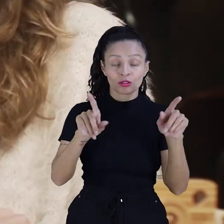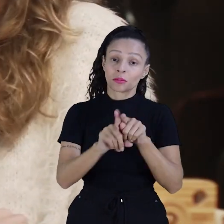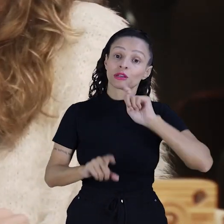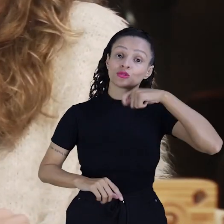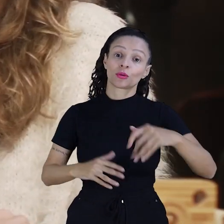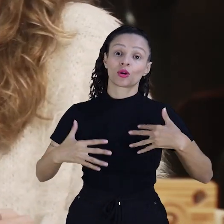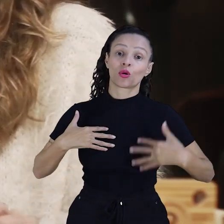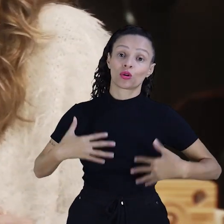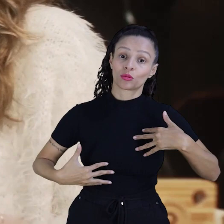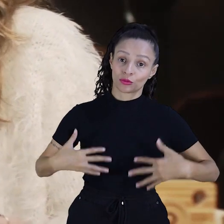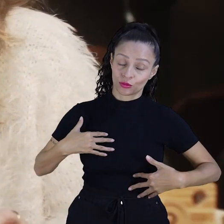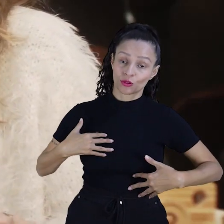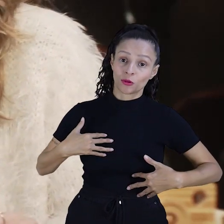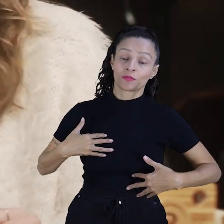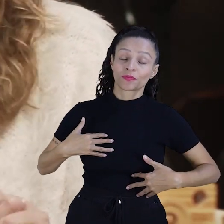sobre corpo.